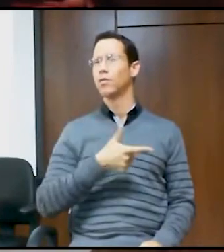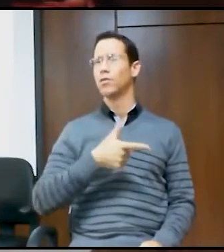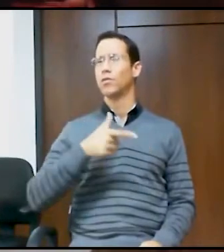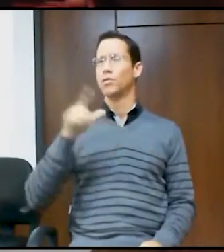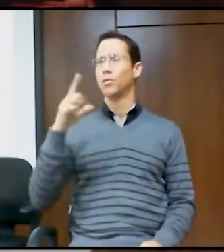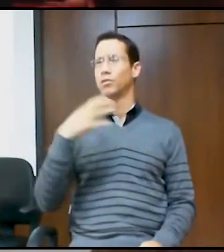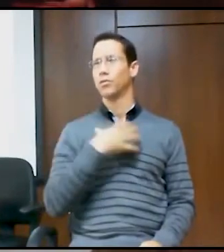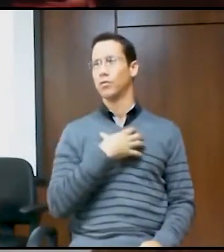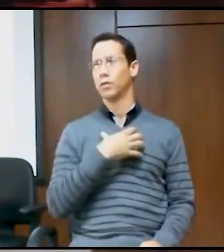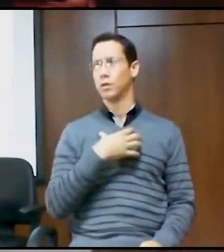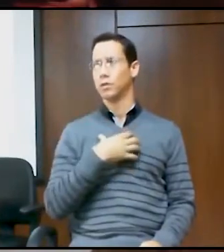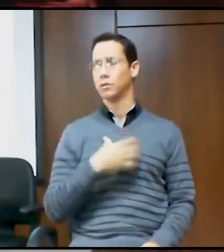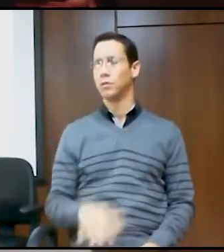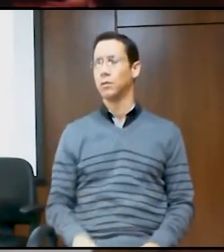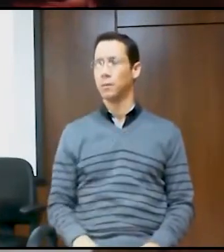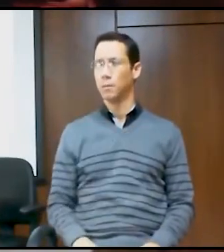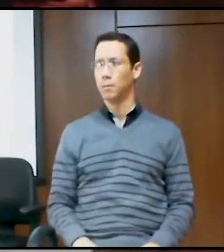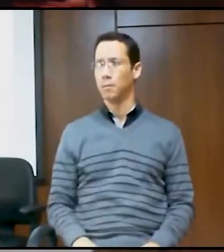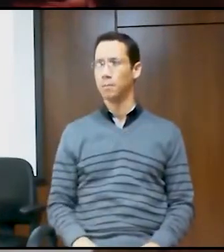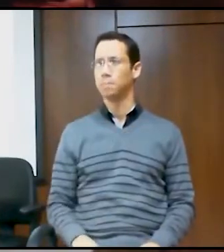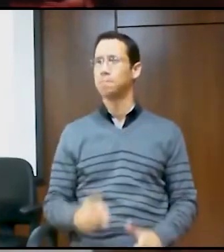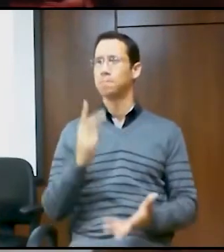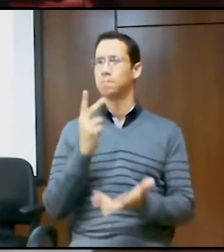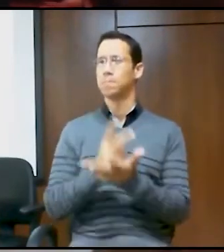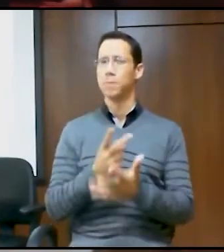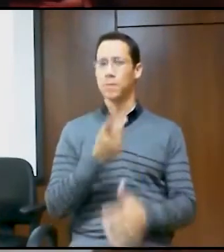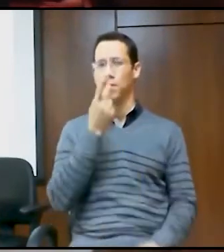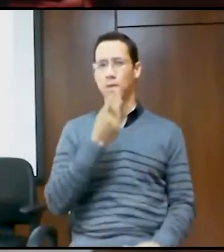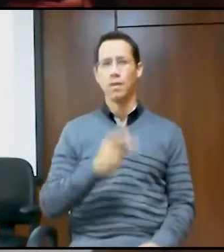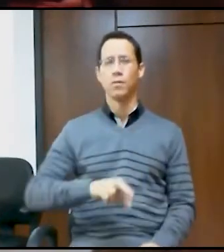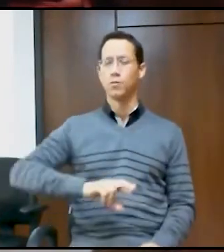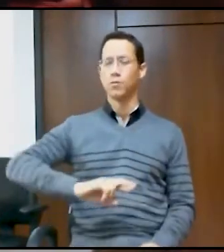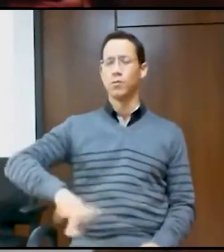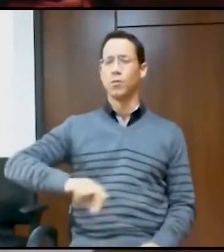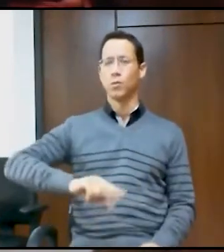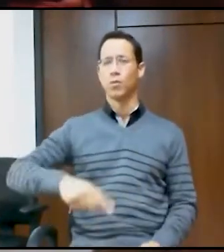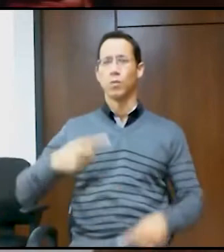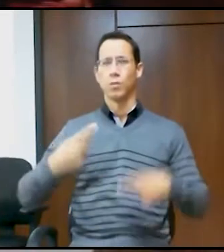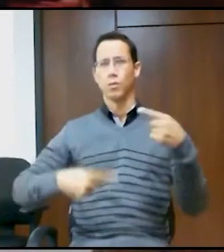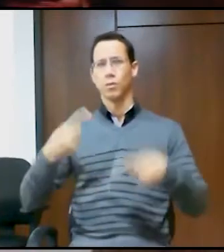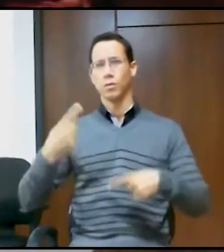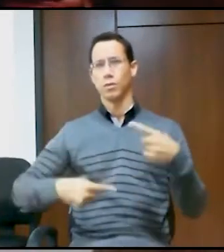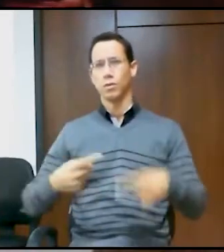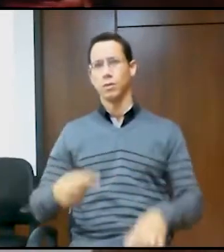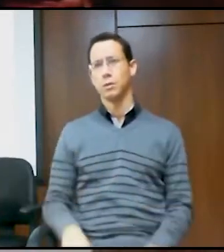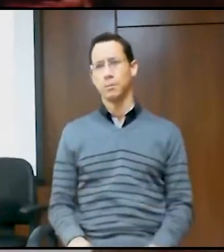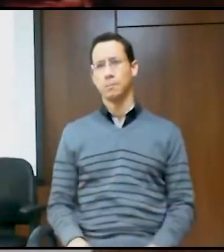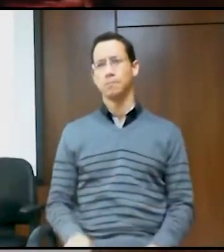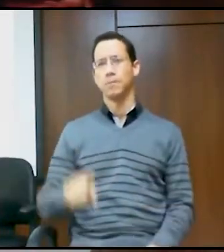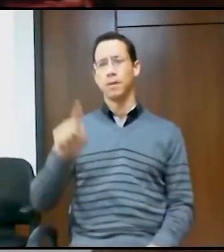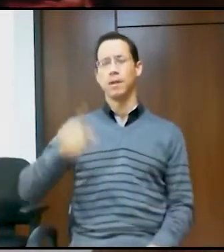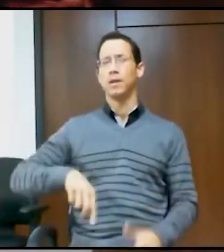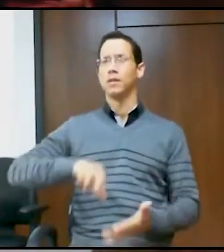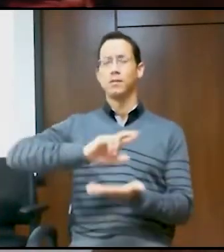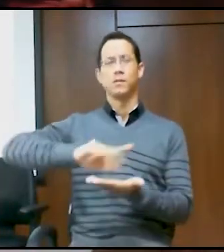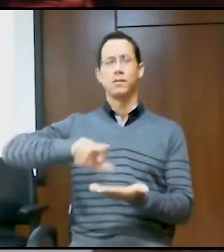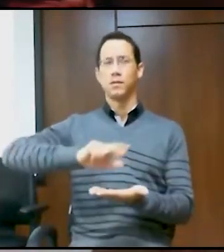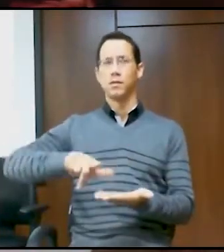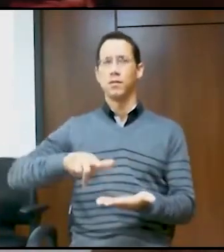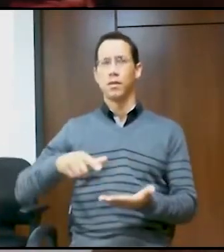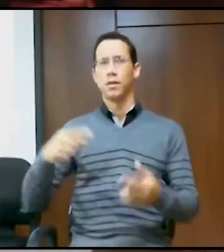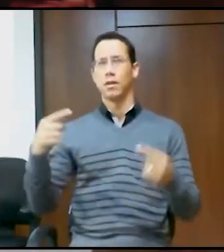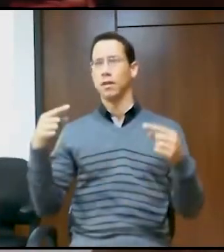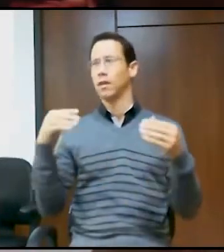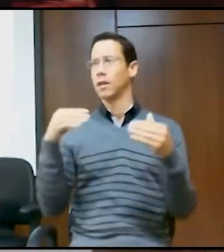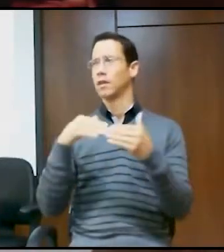vocês. Ele sempre é visto como uma não política. Ele é o não atendimento. Só que o que eu